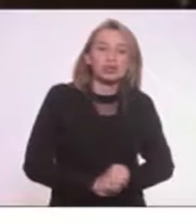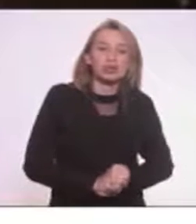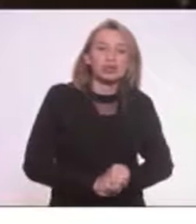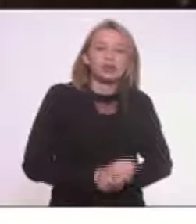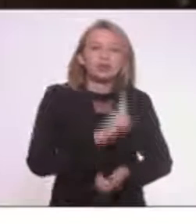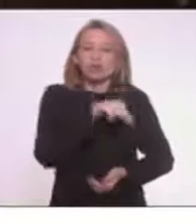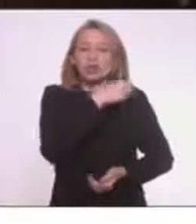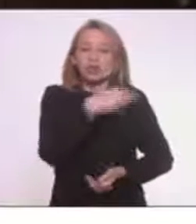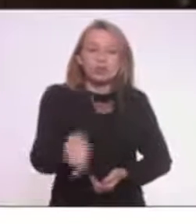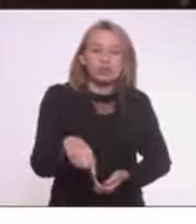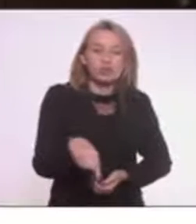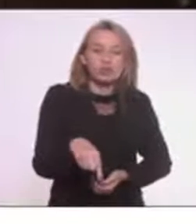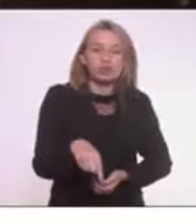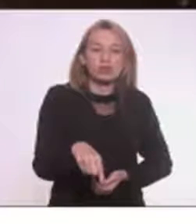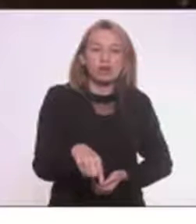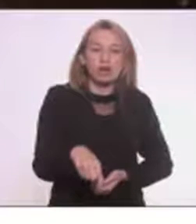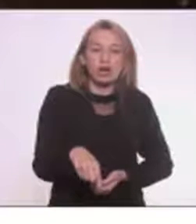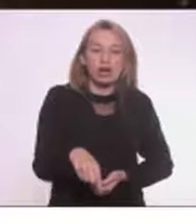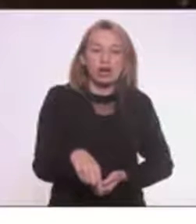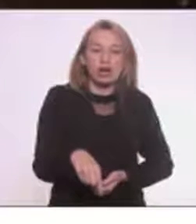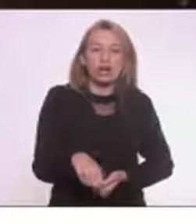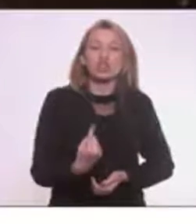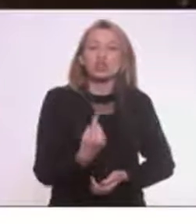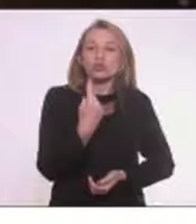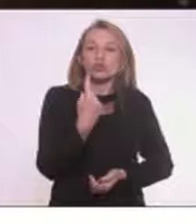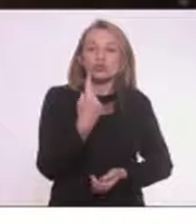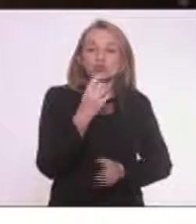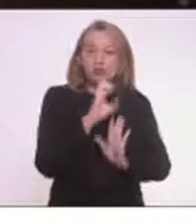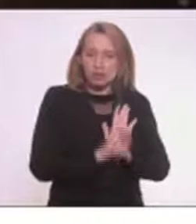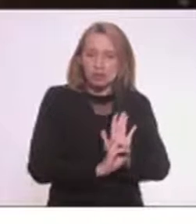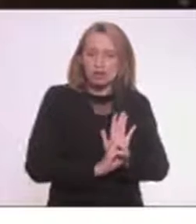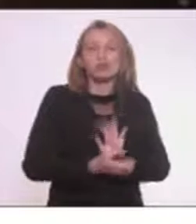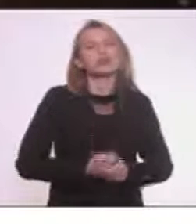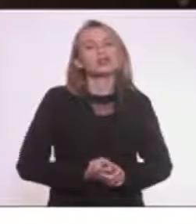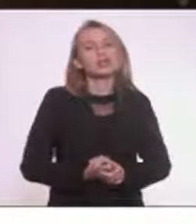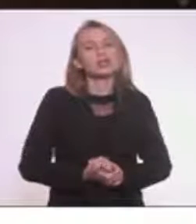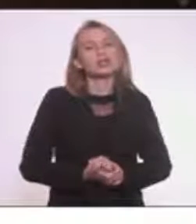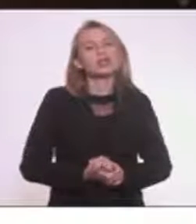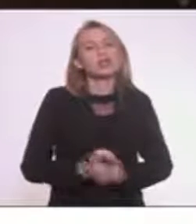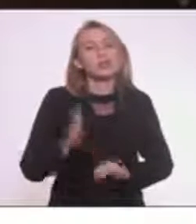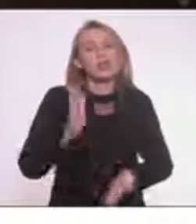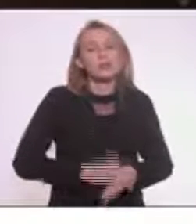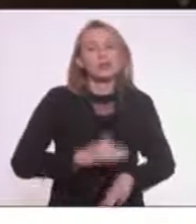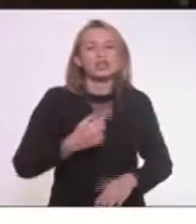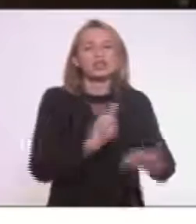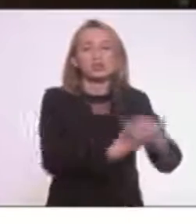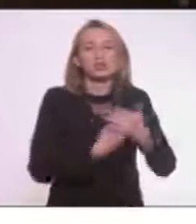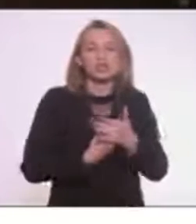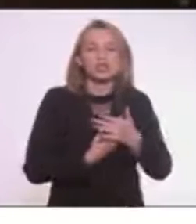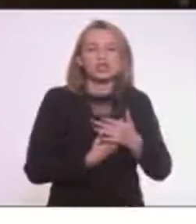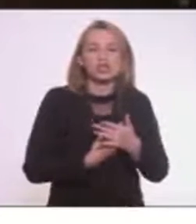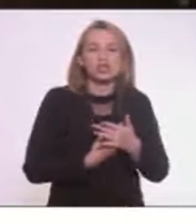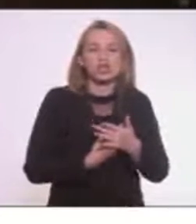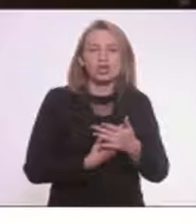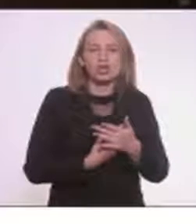Derrubar o quórum em um desses destaques é mais do que defender qualquer